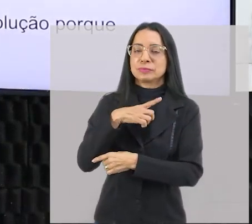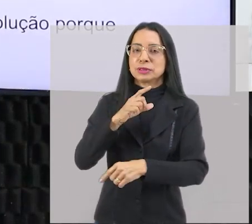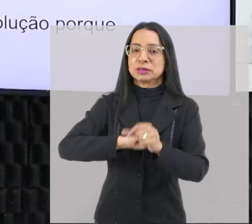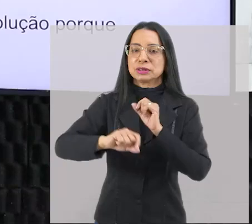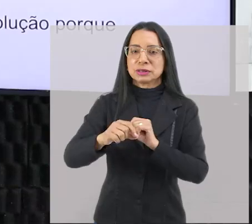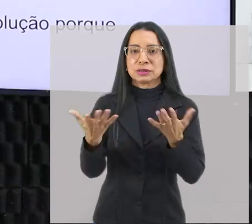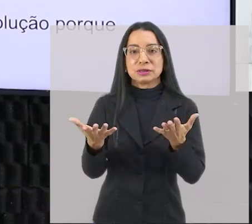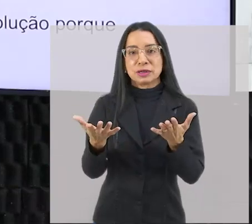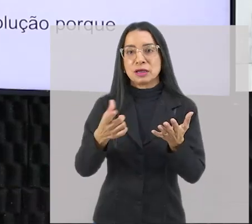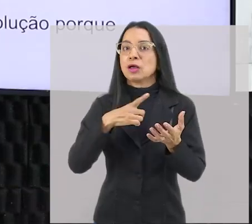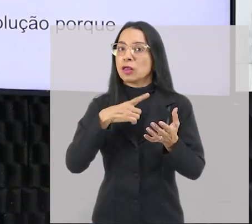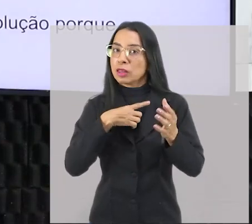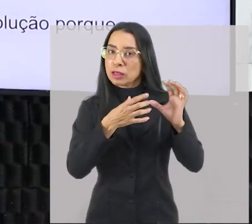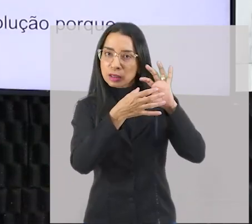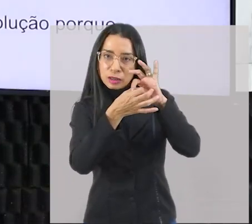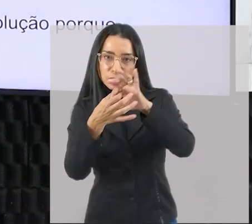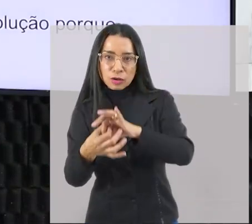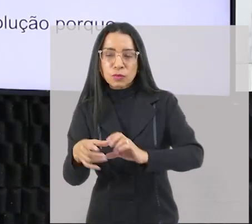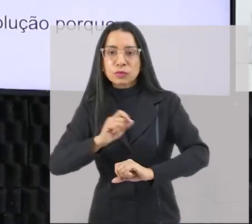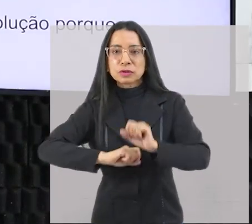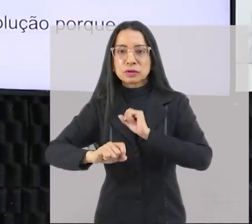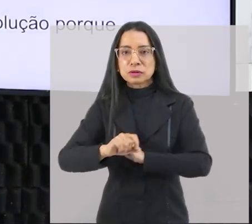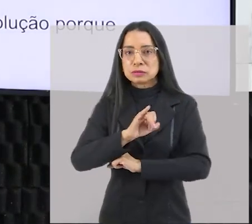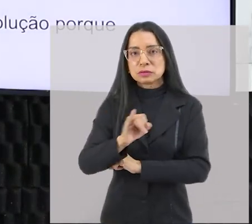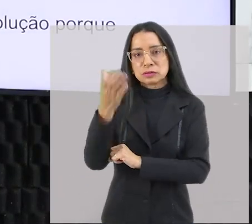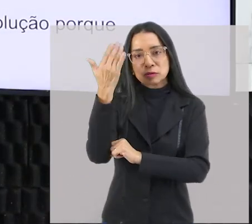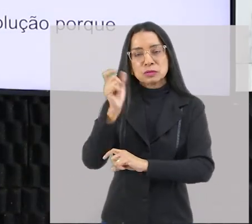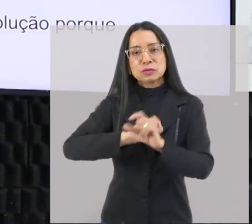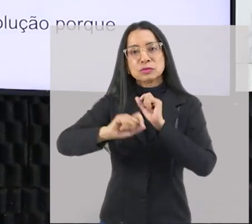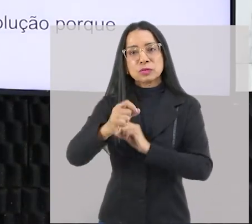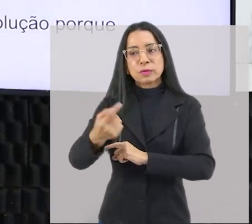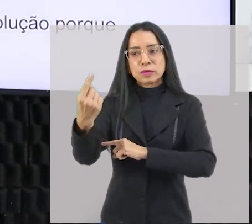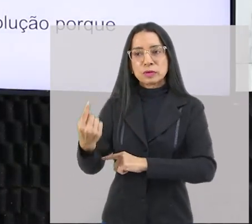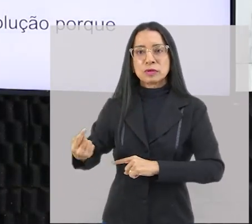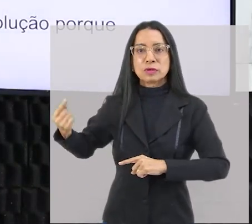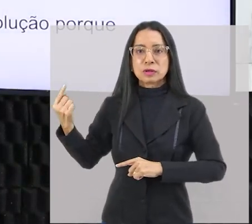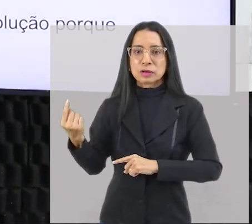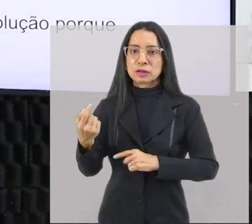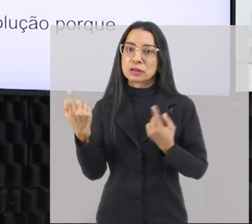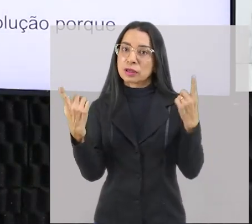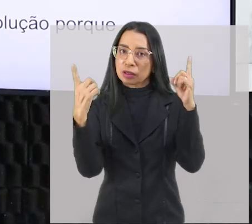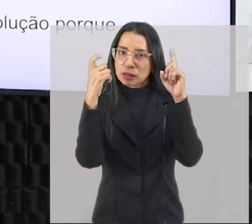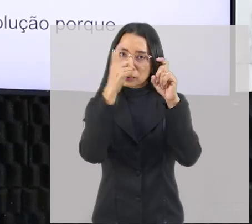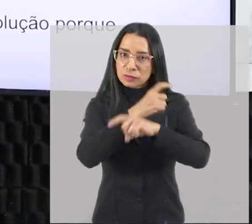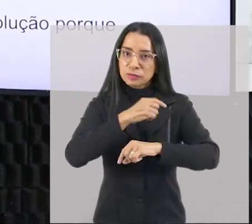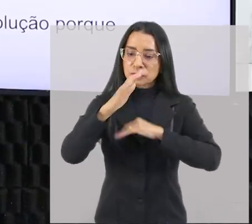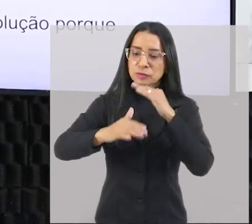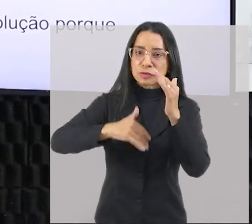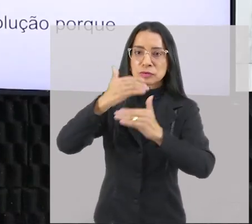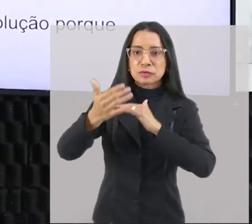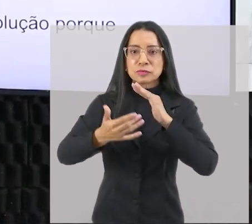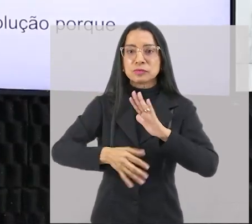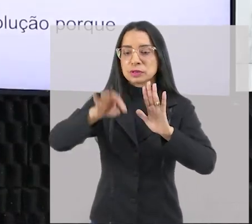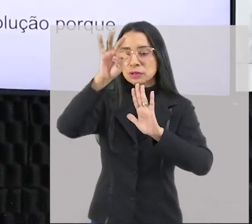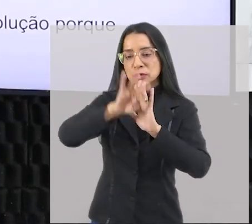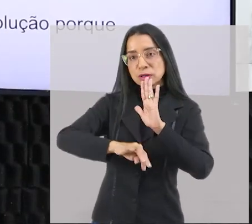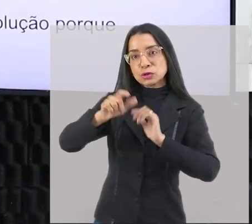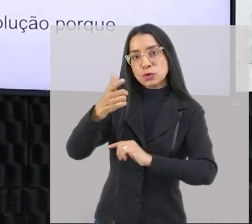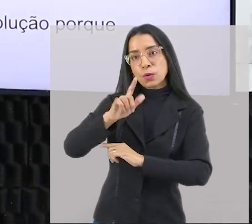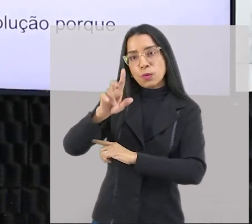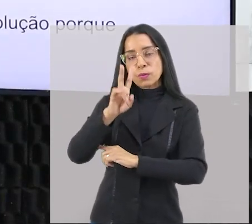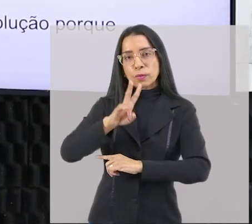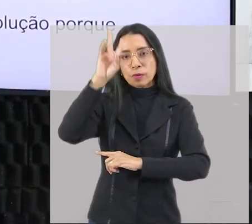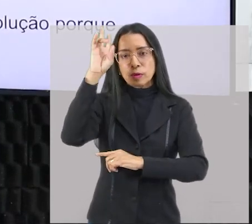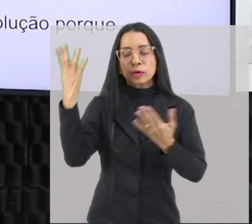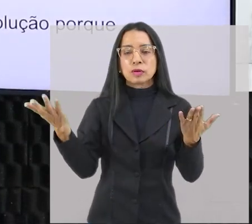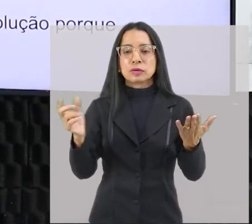inserido nos contextos. Então você tem que, se você não souber isso aqui, fica difícil até desenvolver produções textuais em outros vestibulares. Bom,